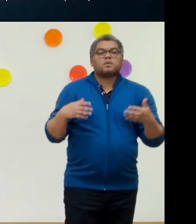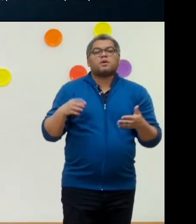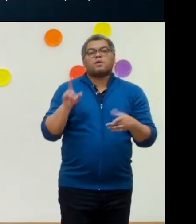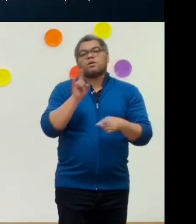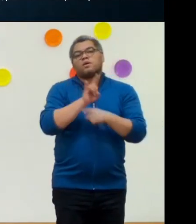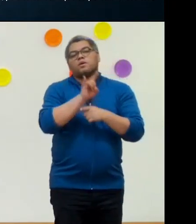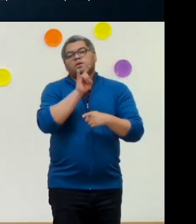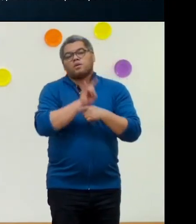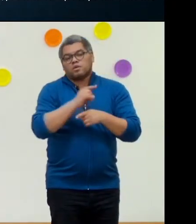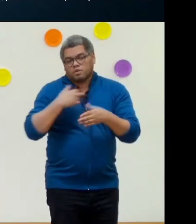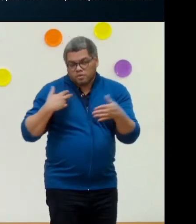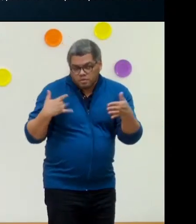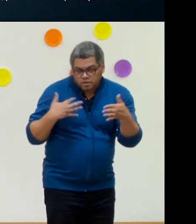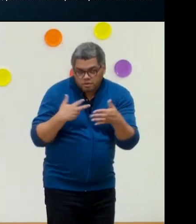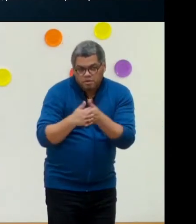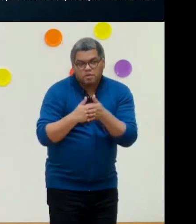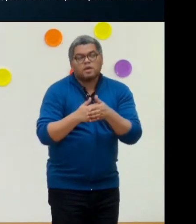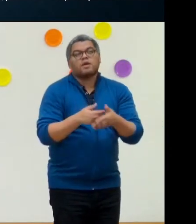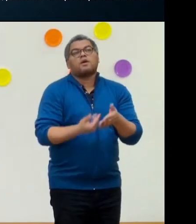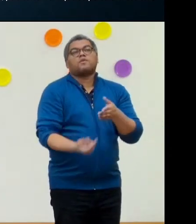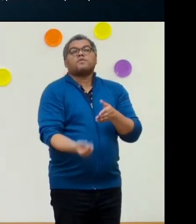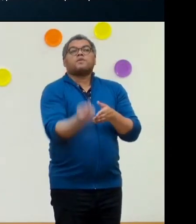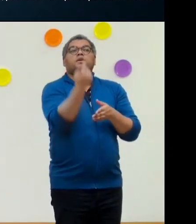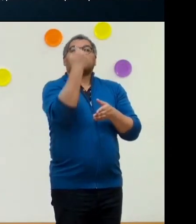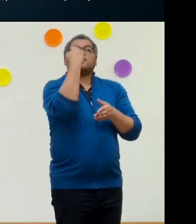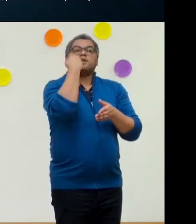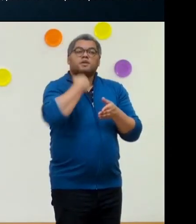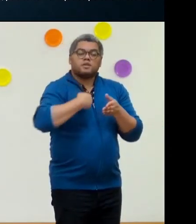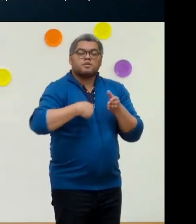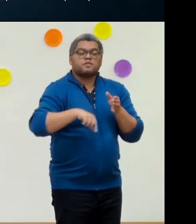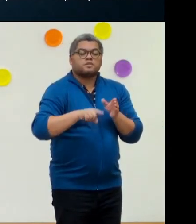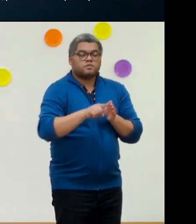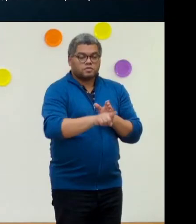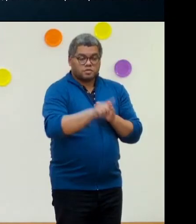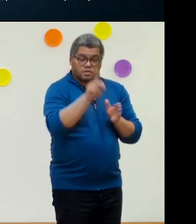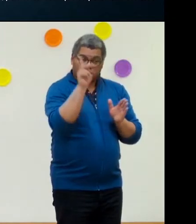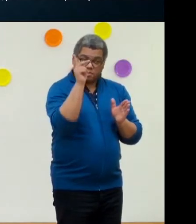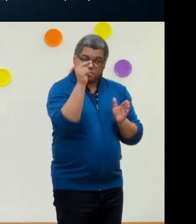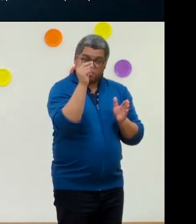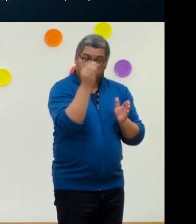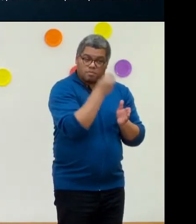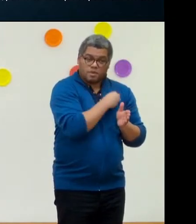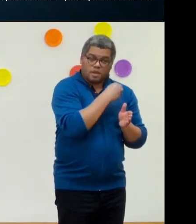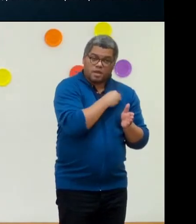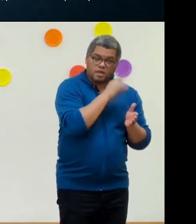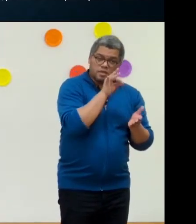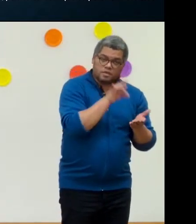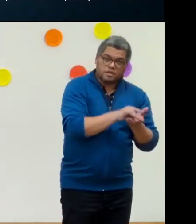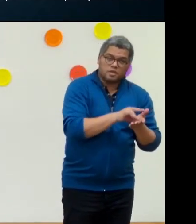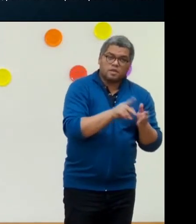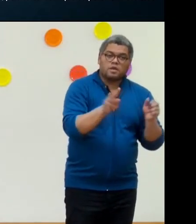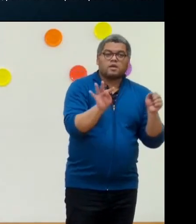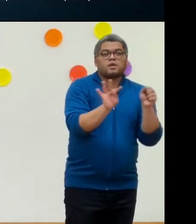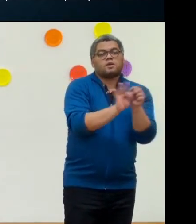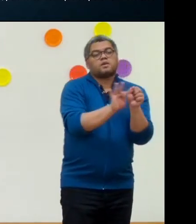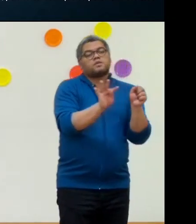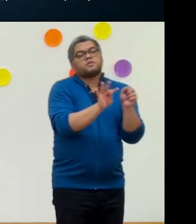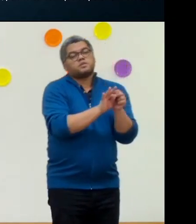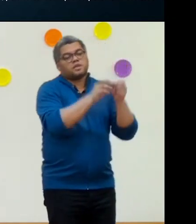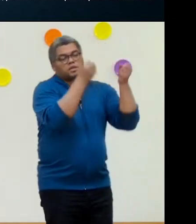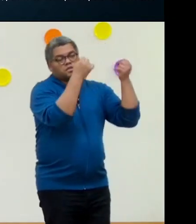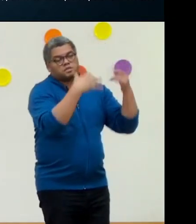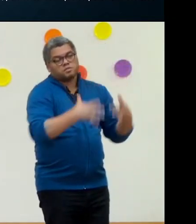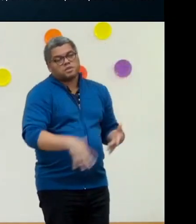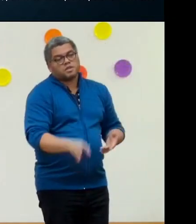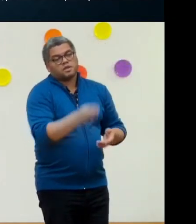adultério vem muito antes de chegar no fato em si. Tiago 1 fala isso, né? O pecado vem começa lá da